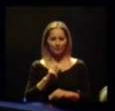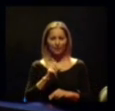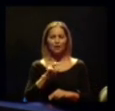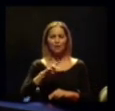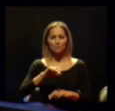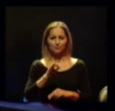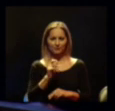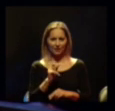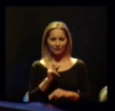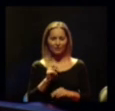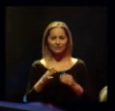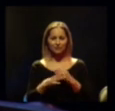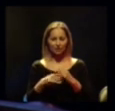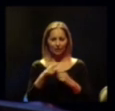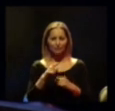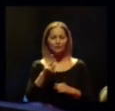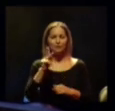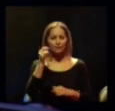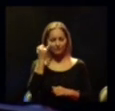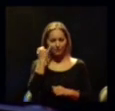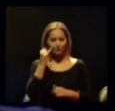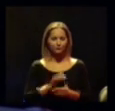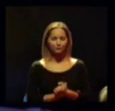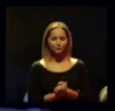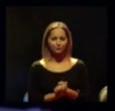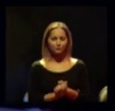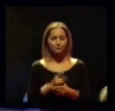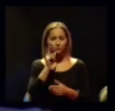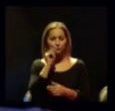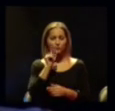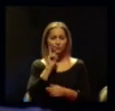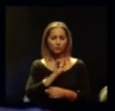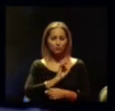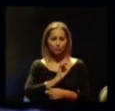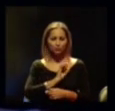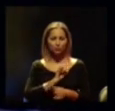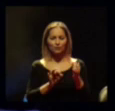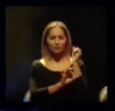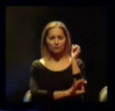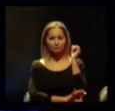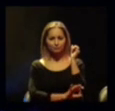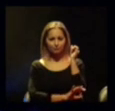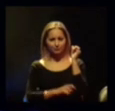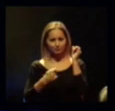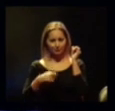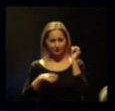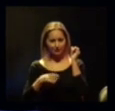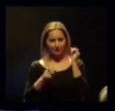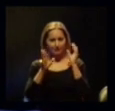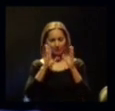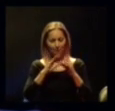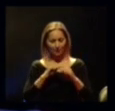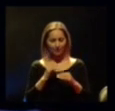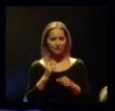Mafra, Seixal e Viseu, Senhora e Srs. Presidentes das Juntas de Freguesia e demais